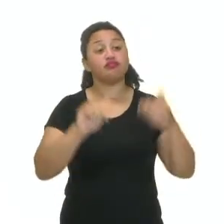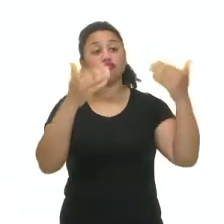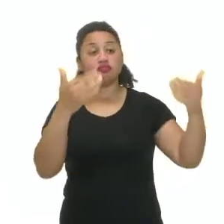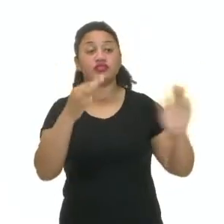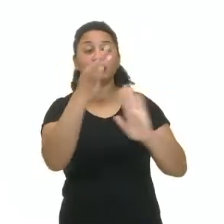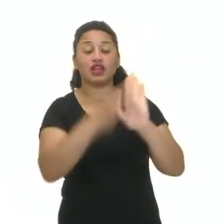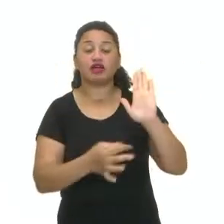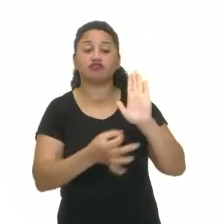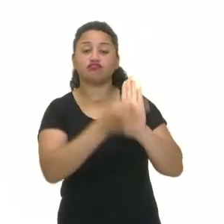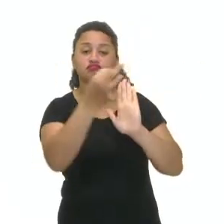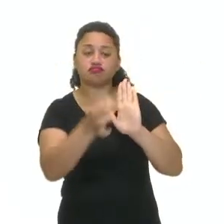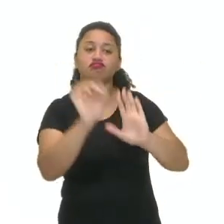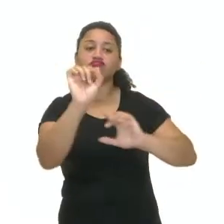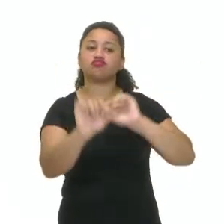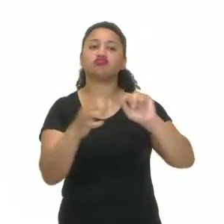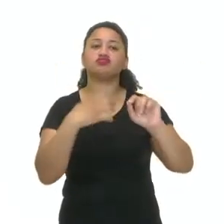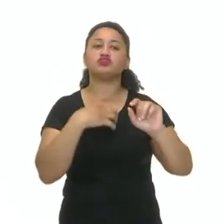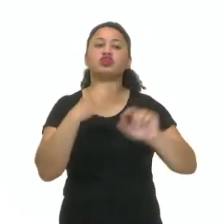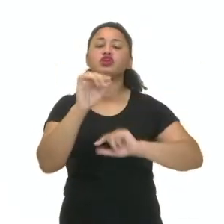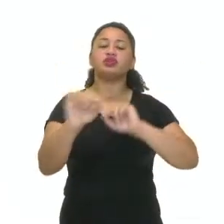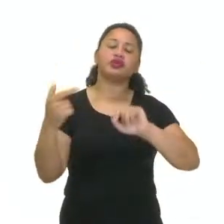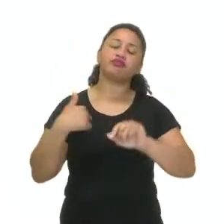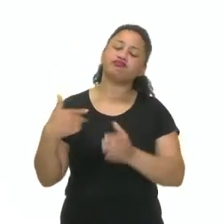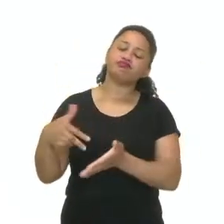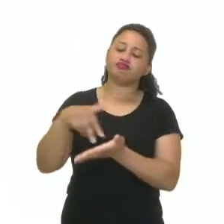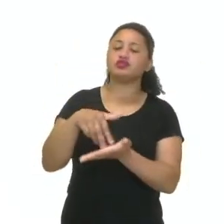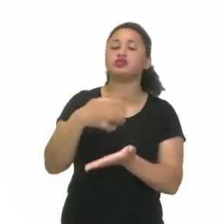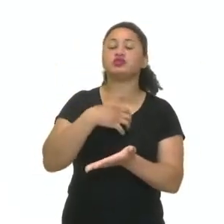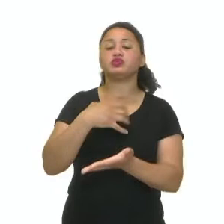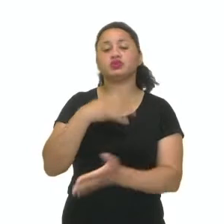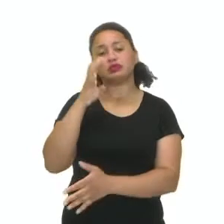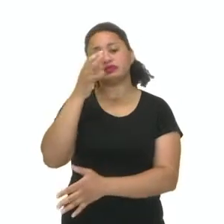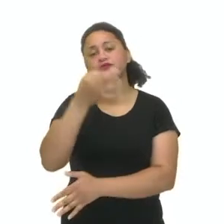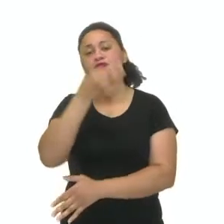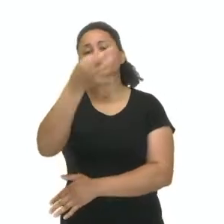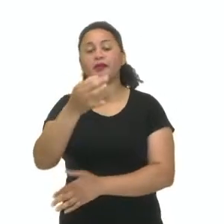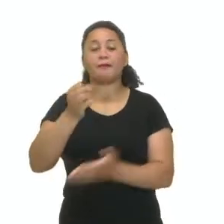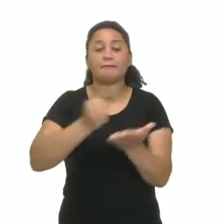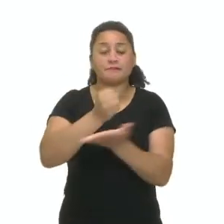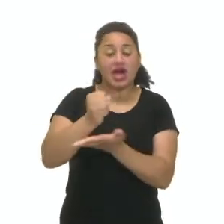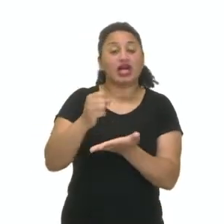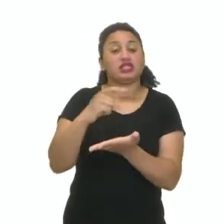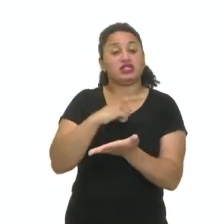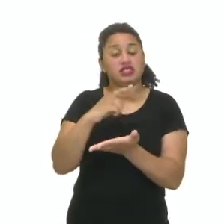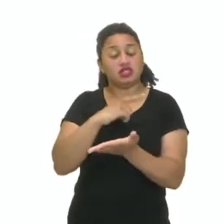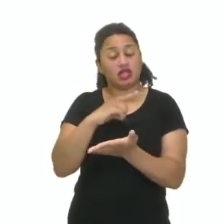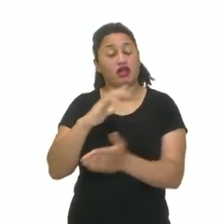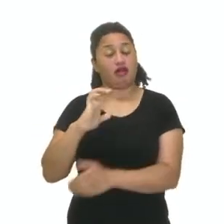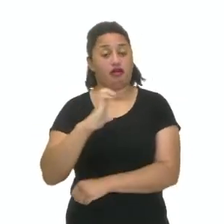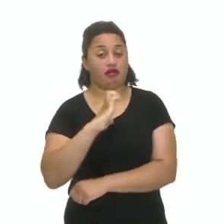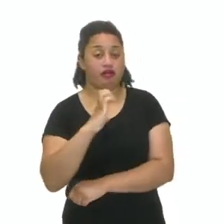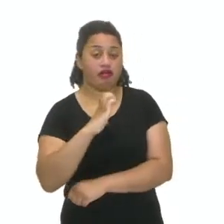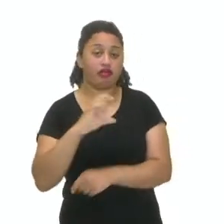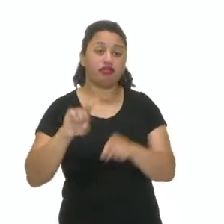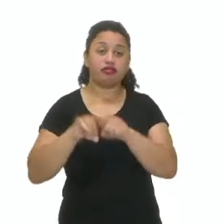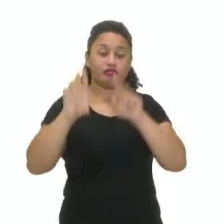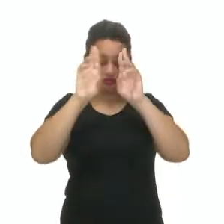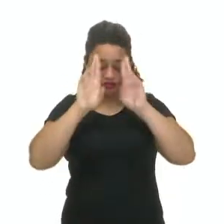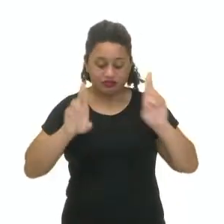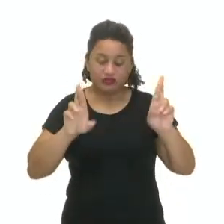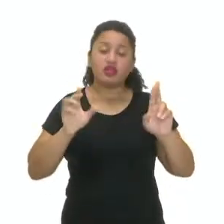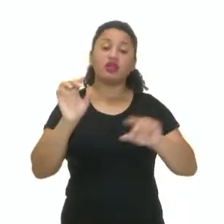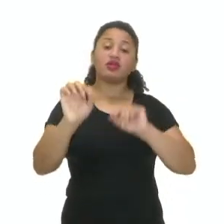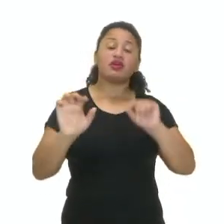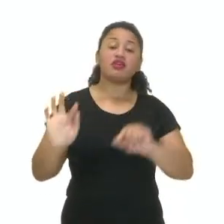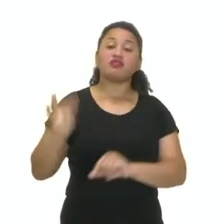de opinião de forma a posicionar-se de forma crítica e fundamentada, ética e respeitosa frente a fatos e